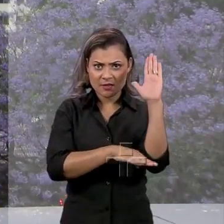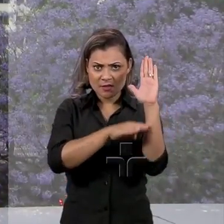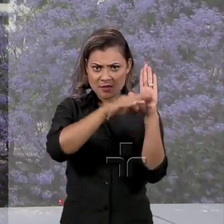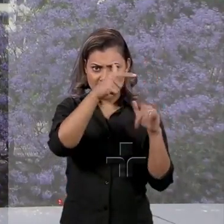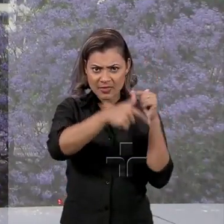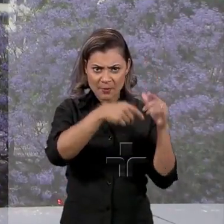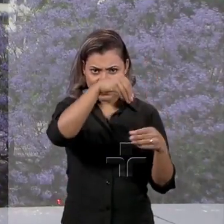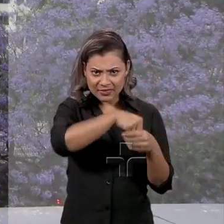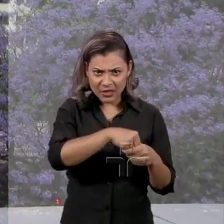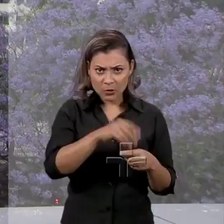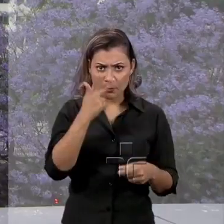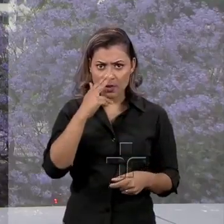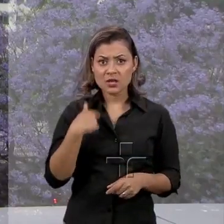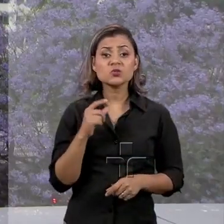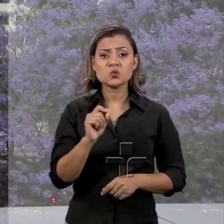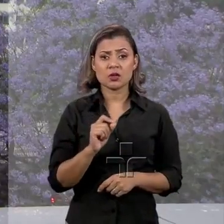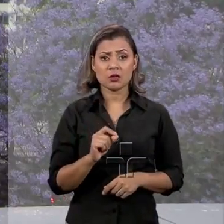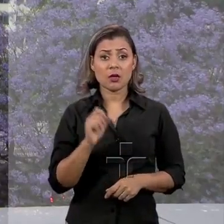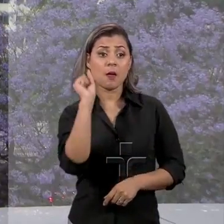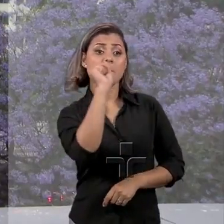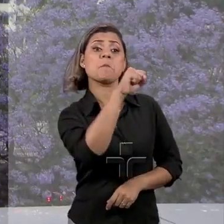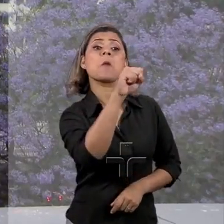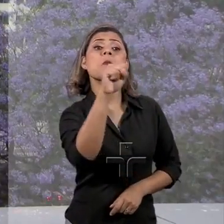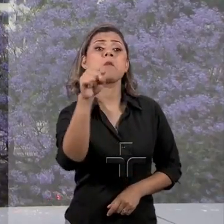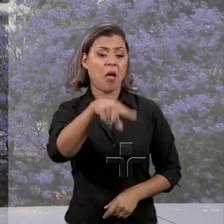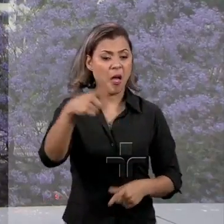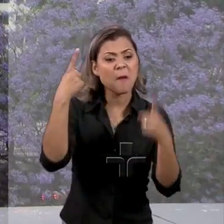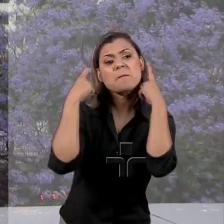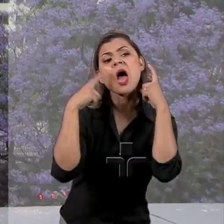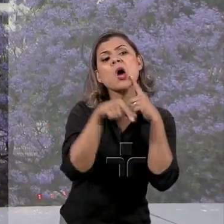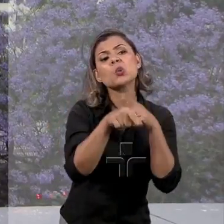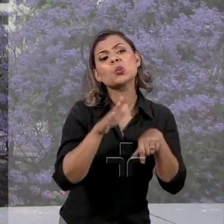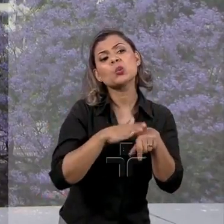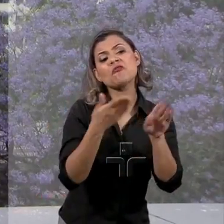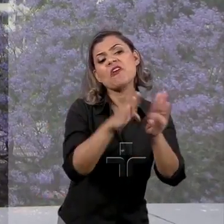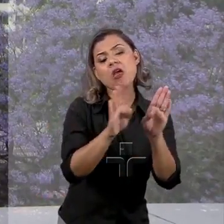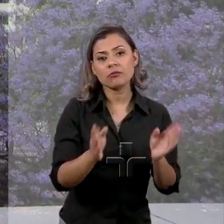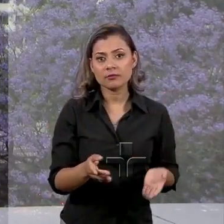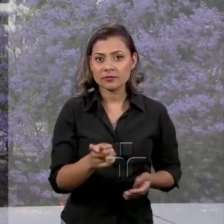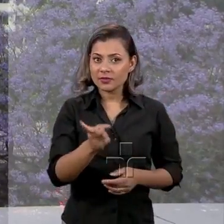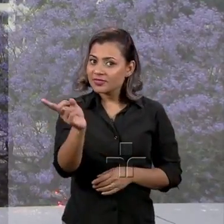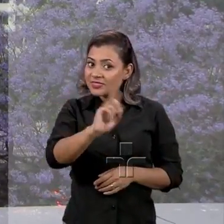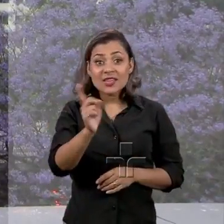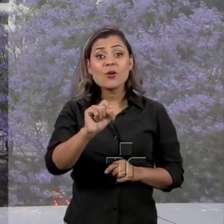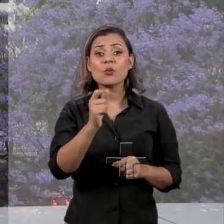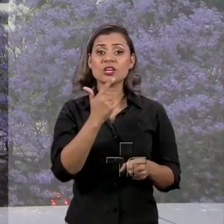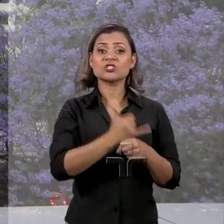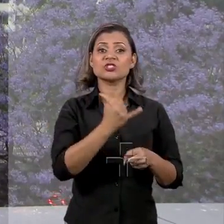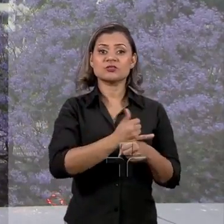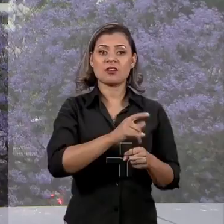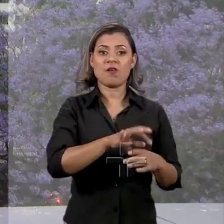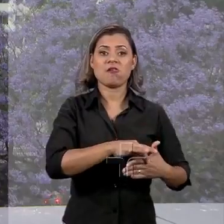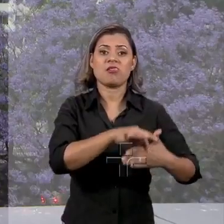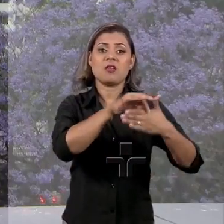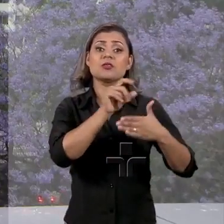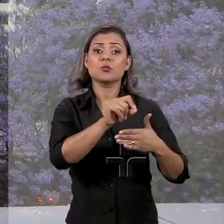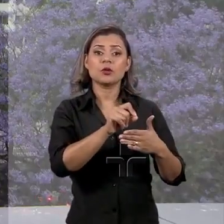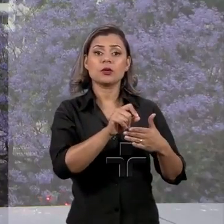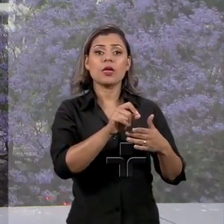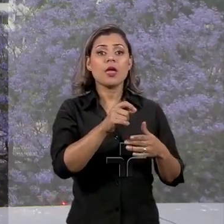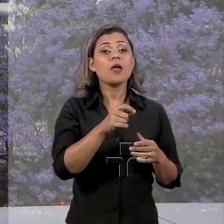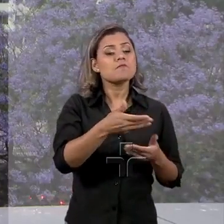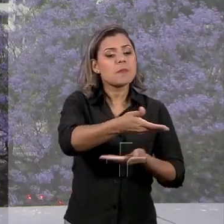pessoa que bate a sua porta quando você está fazendo barulho, mas sim um gestor do prédio, que permite que muitas das coisas